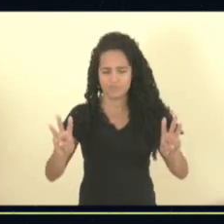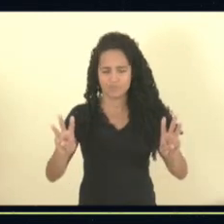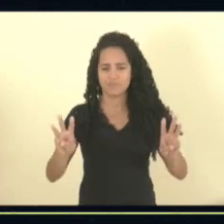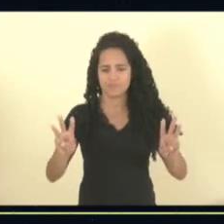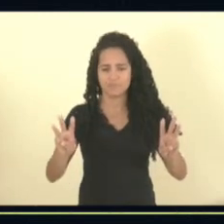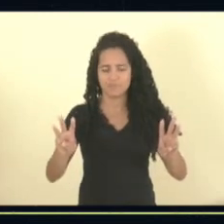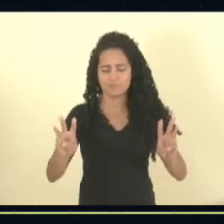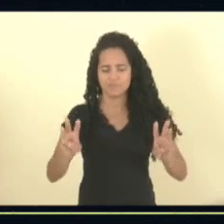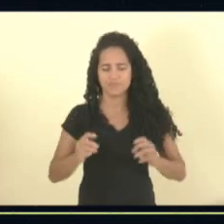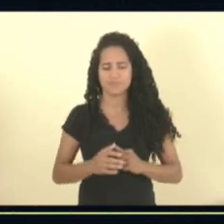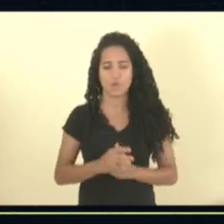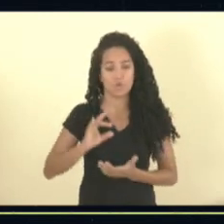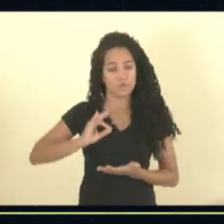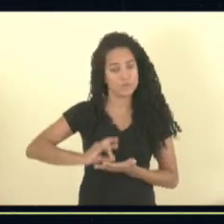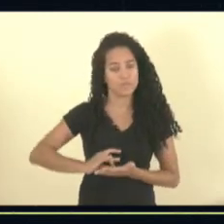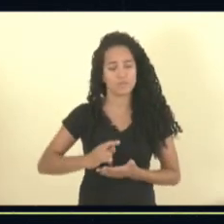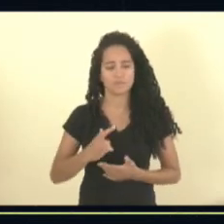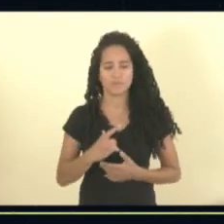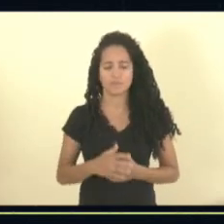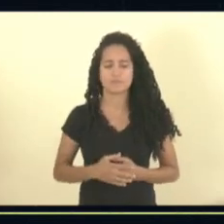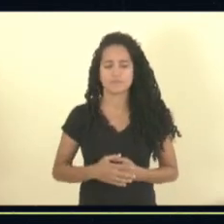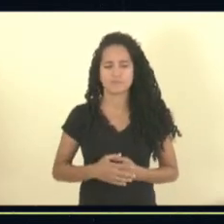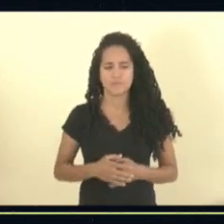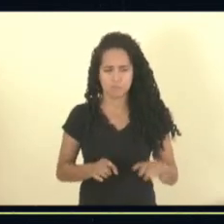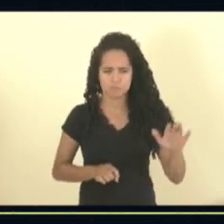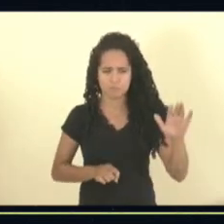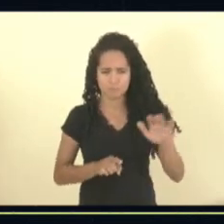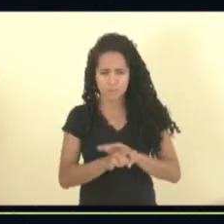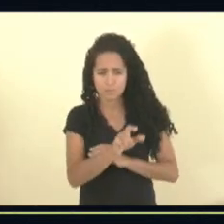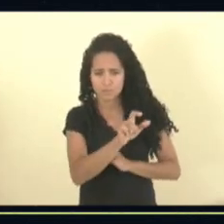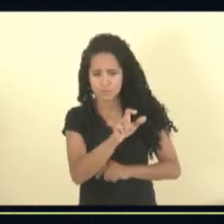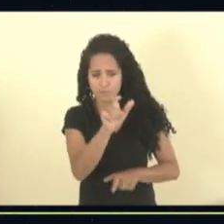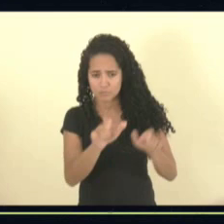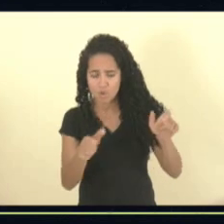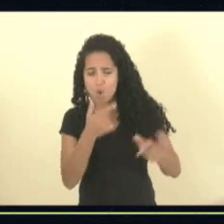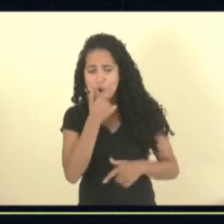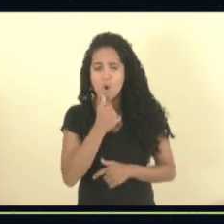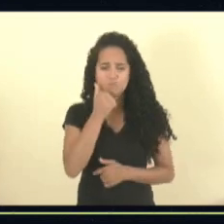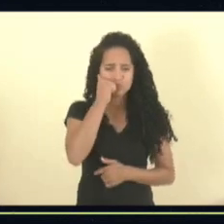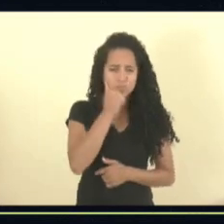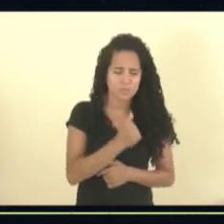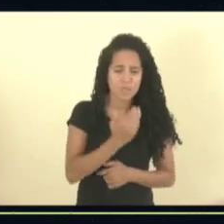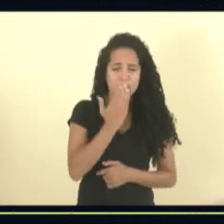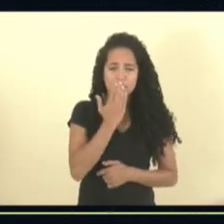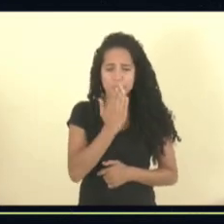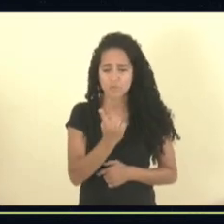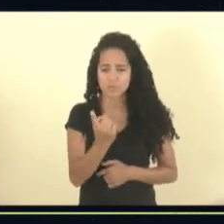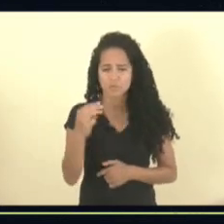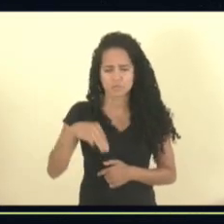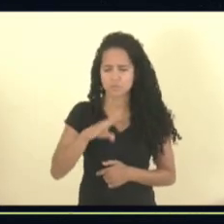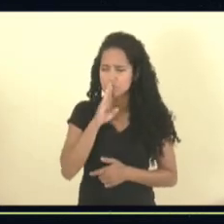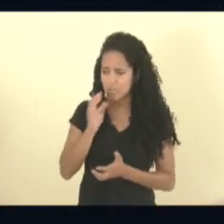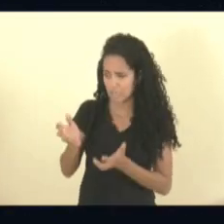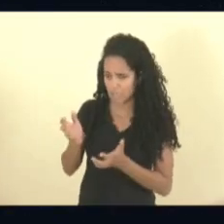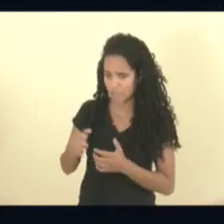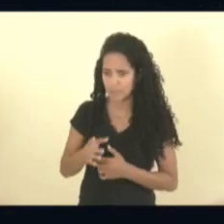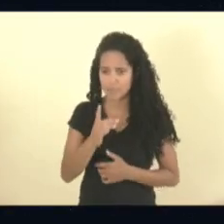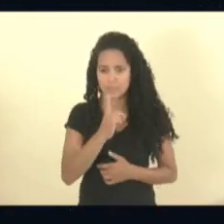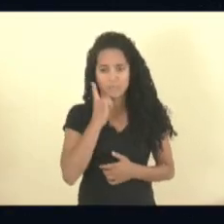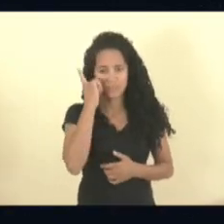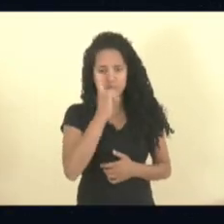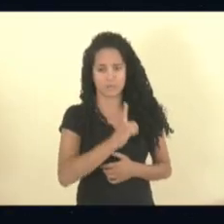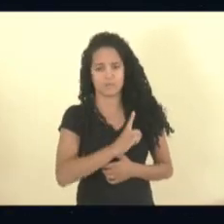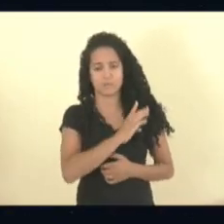no site oficial da Assembleia. Consulto se tem algum colega deputado que gostaria de fazer registro de um minuto de silêncio. Presidente, deputado delegado